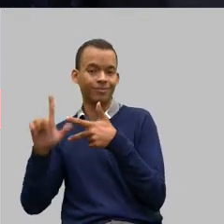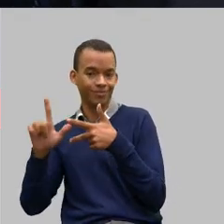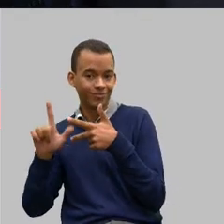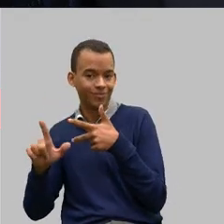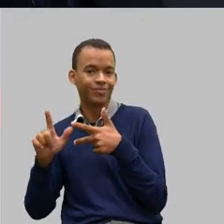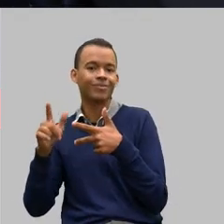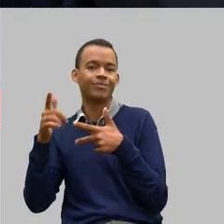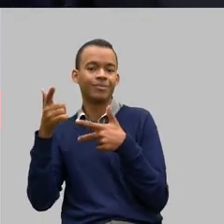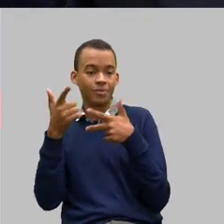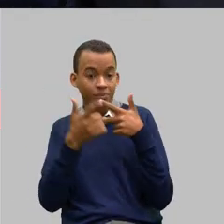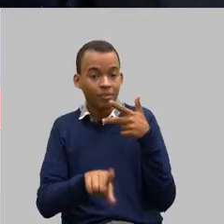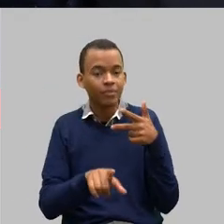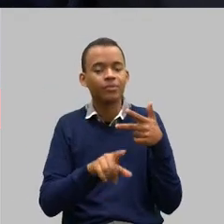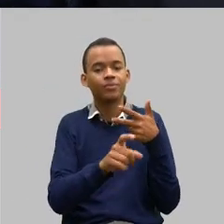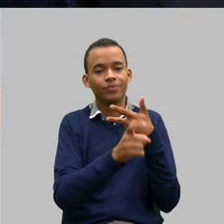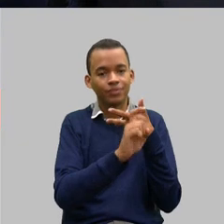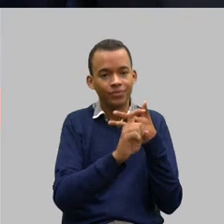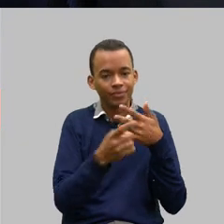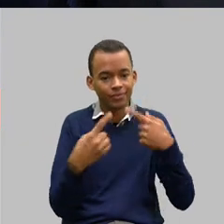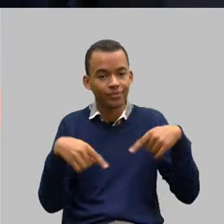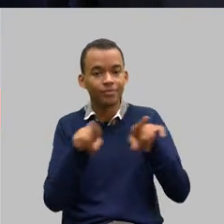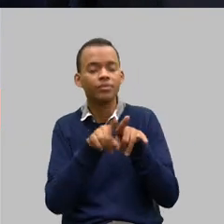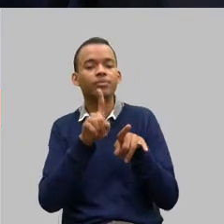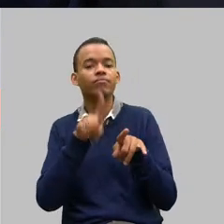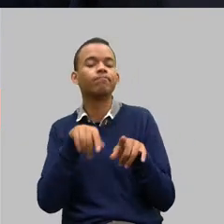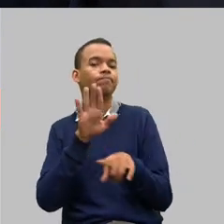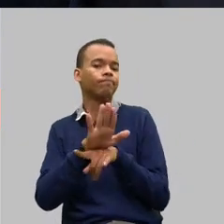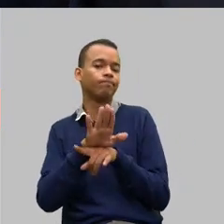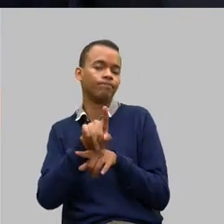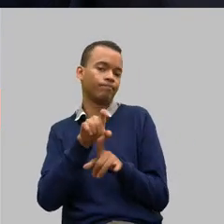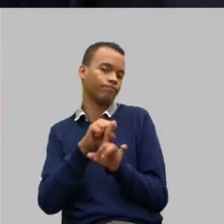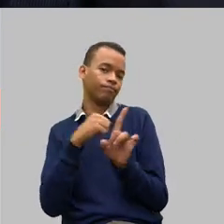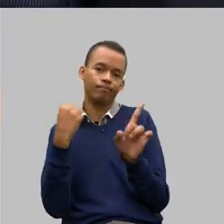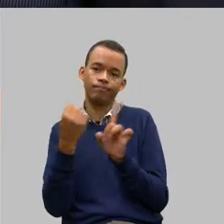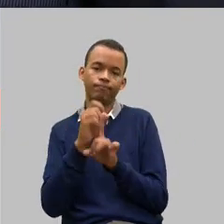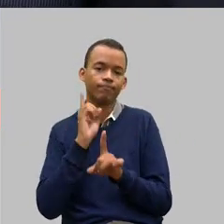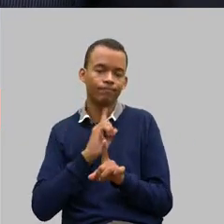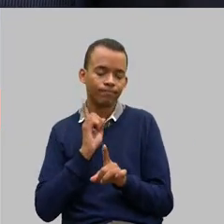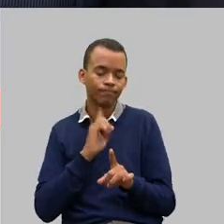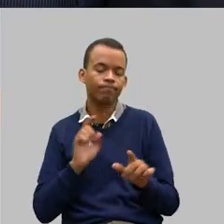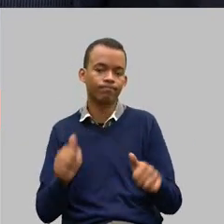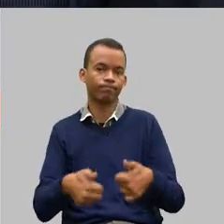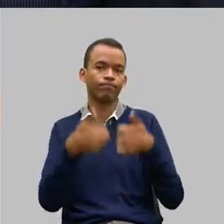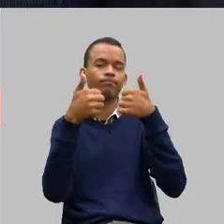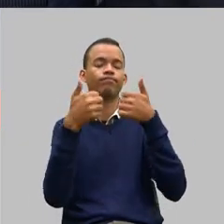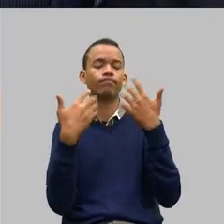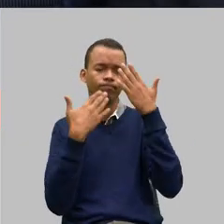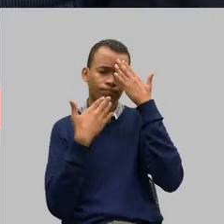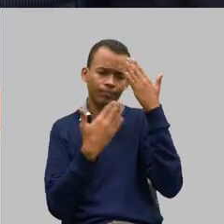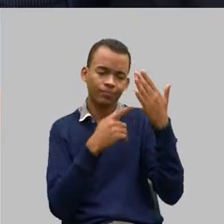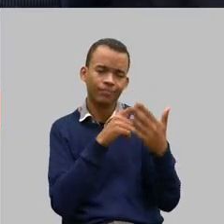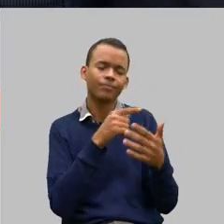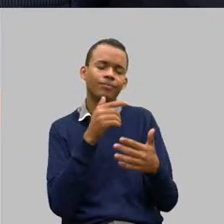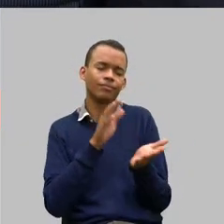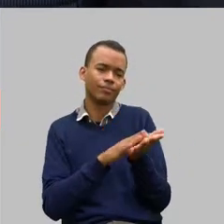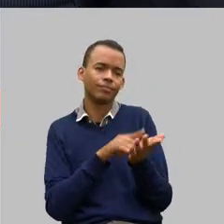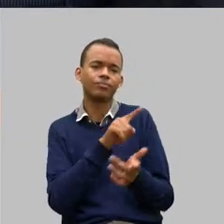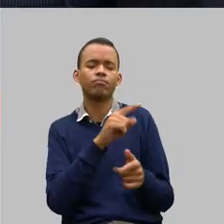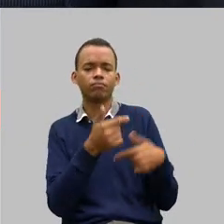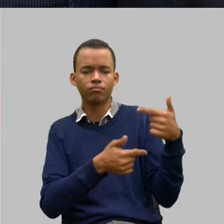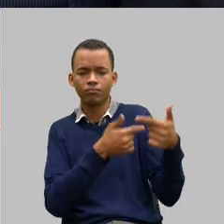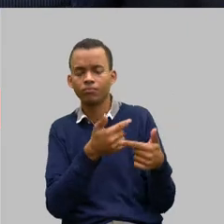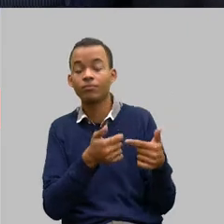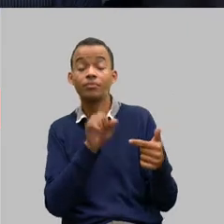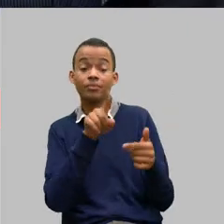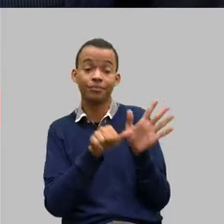benef ela a mineira então paraben também Deputado a sua condução aqui Deputado no primeiro